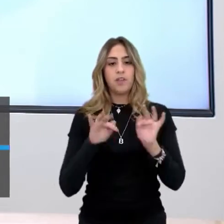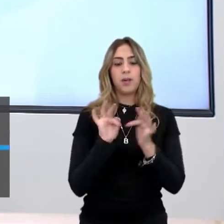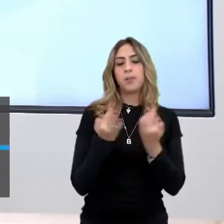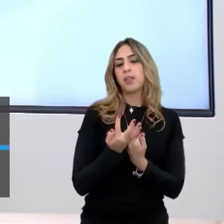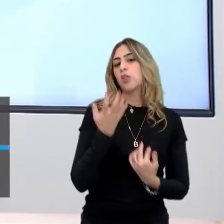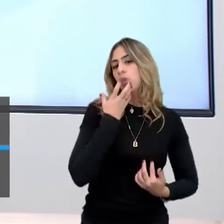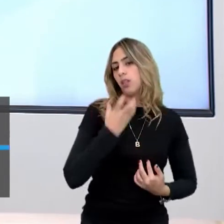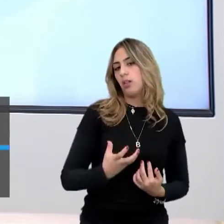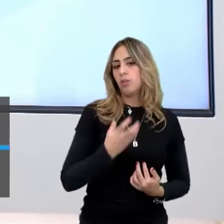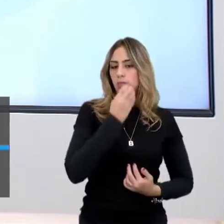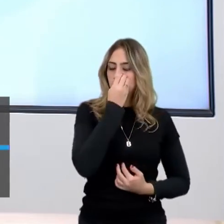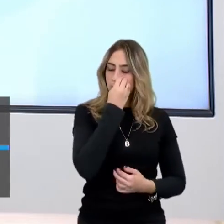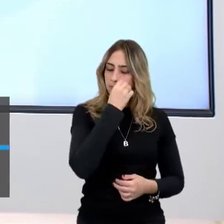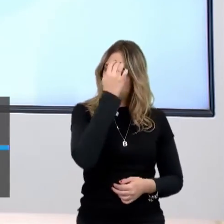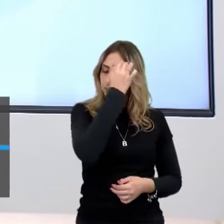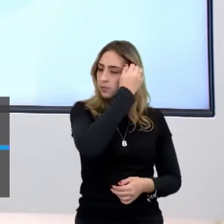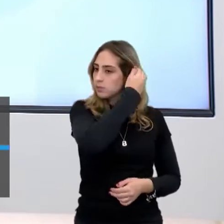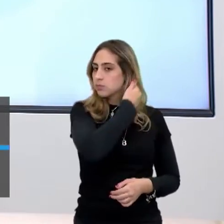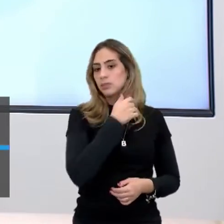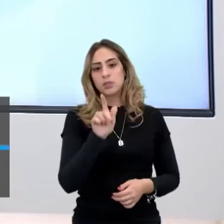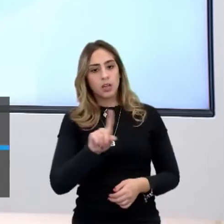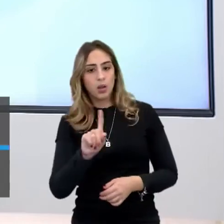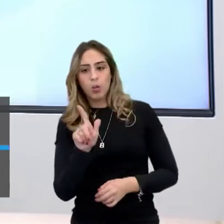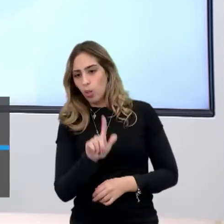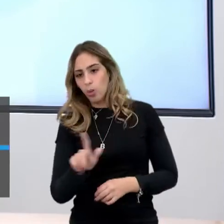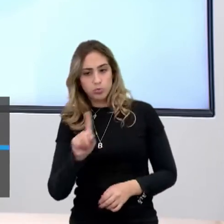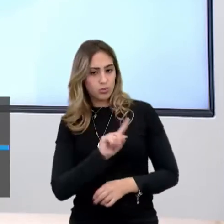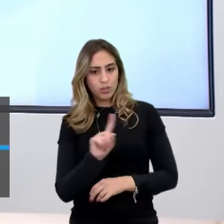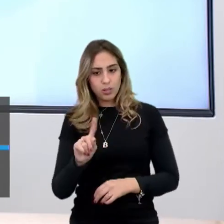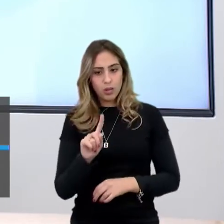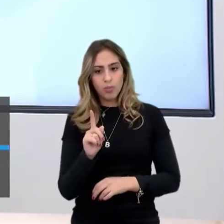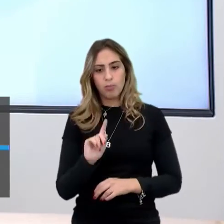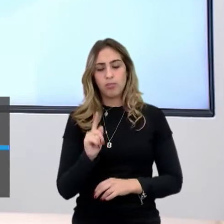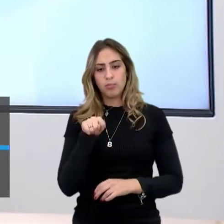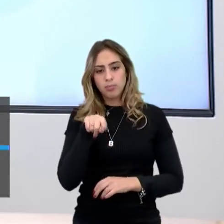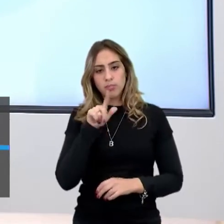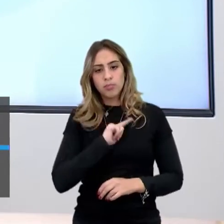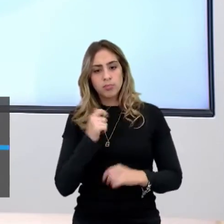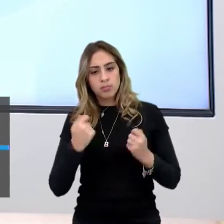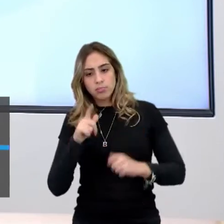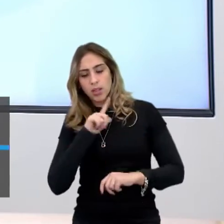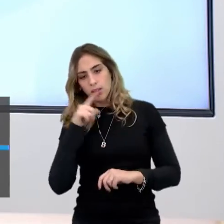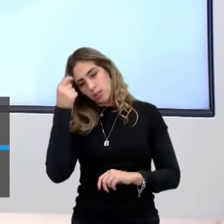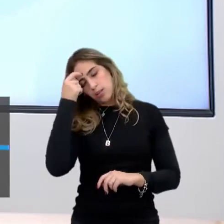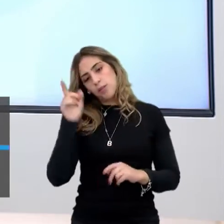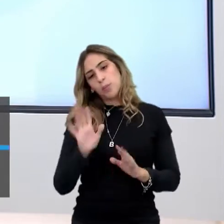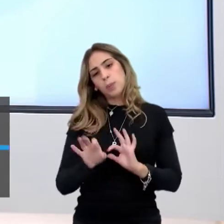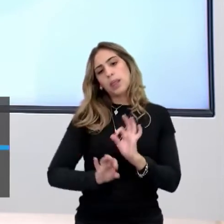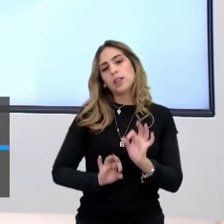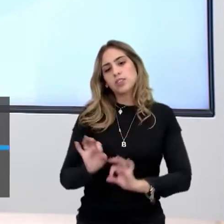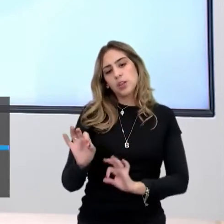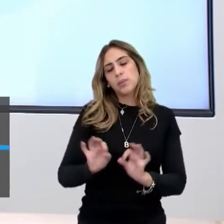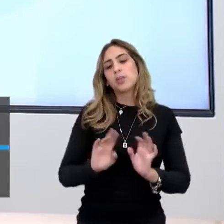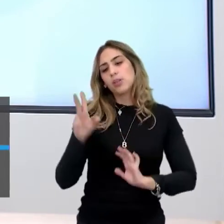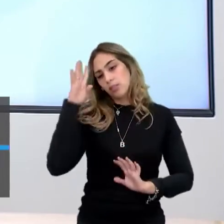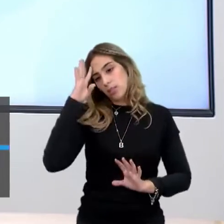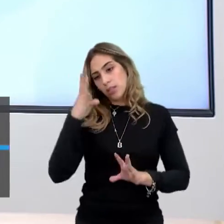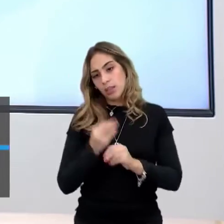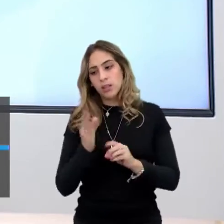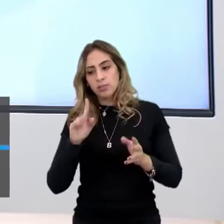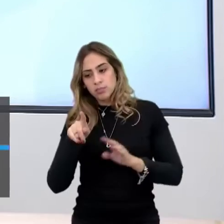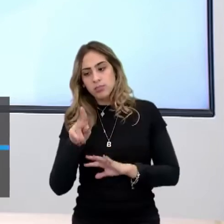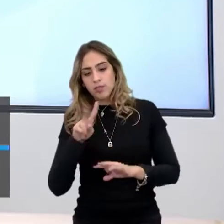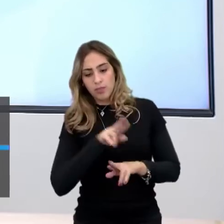Natal? Não, lógico que não. Não é essa a questão, mas o que acontece? Você já tem que ter um planejamento e entender que